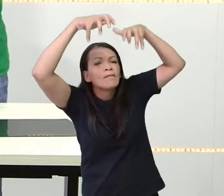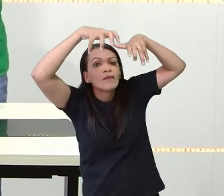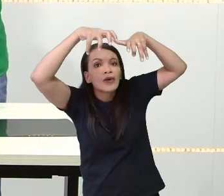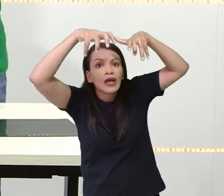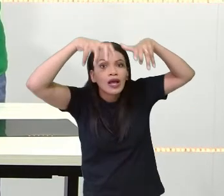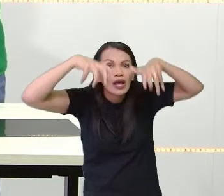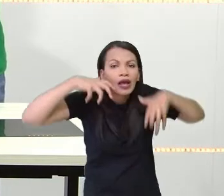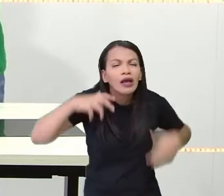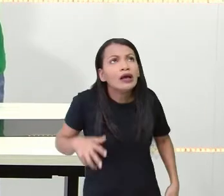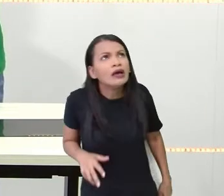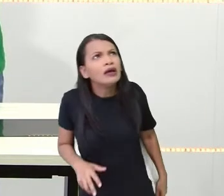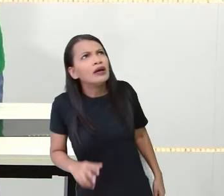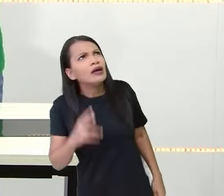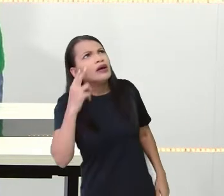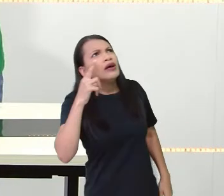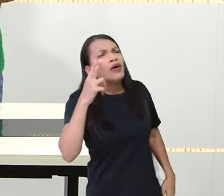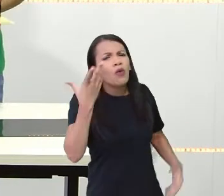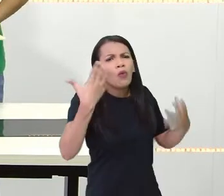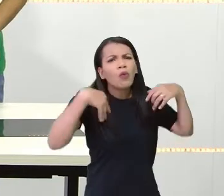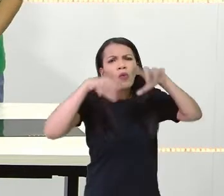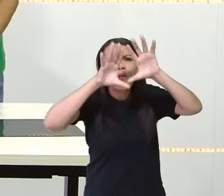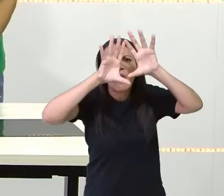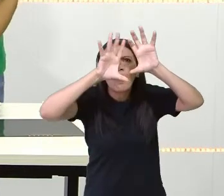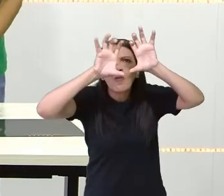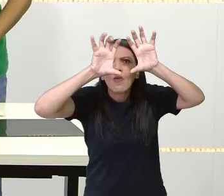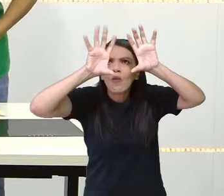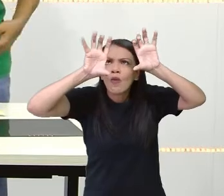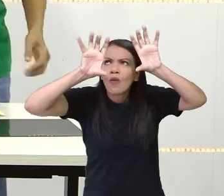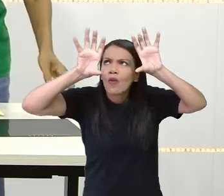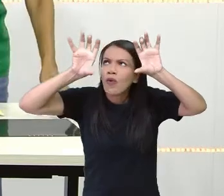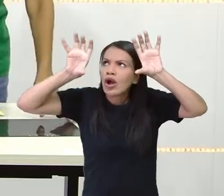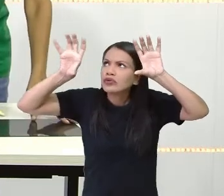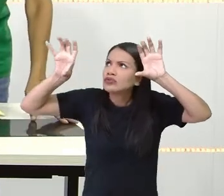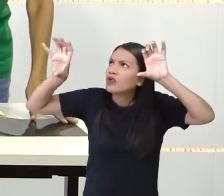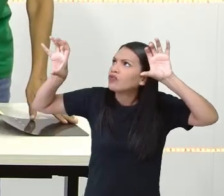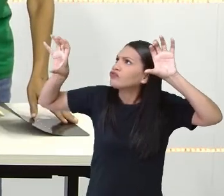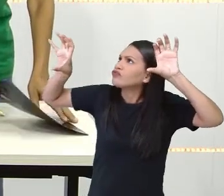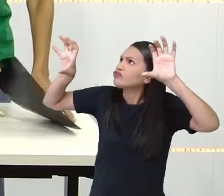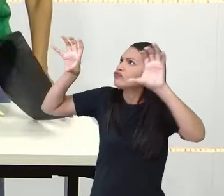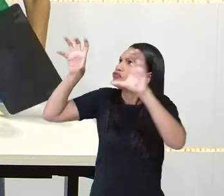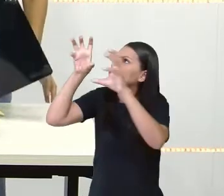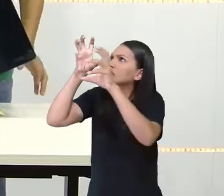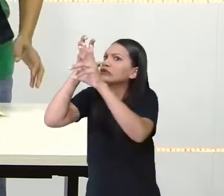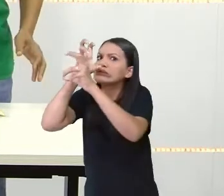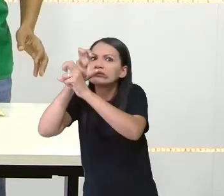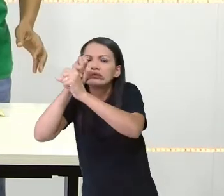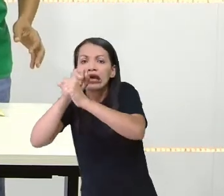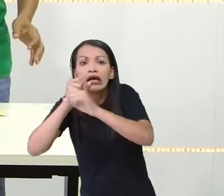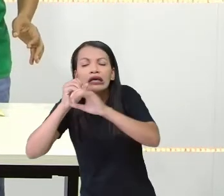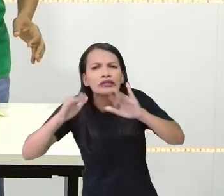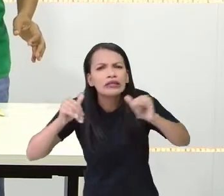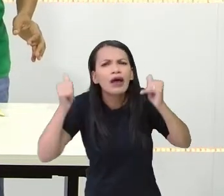nuvem bem escura. E sabe o que aconteceu? Começou a